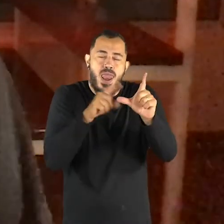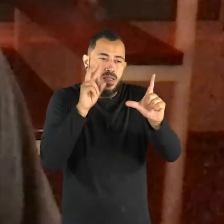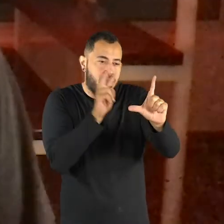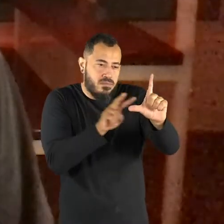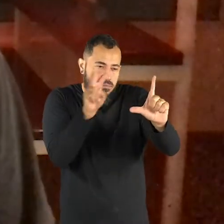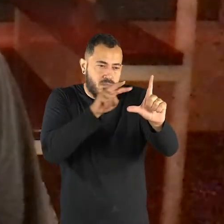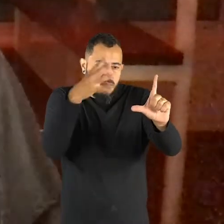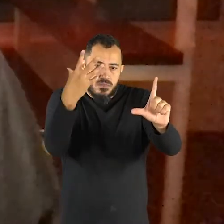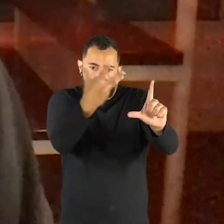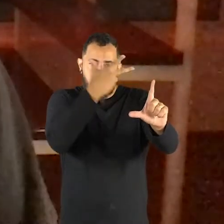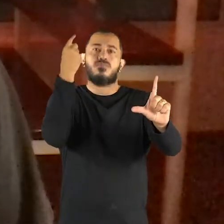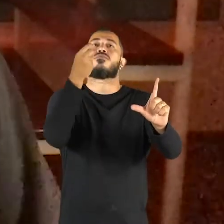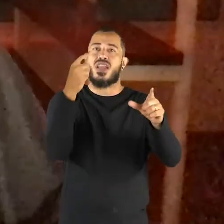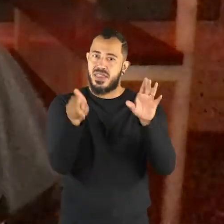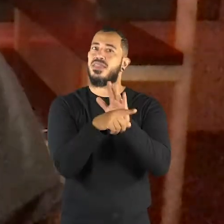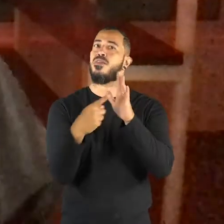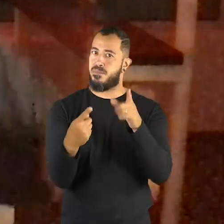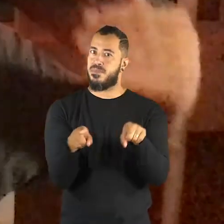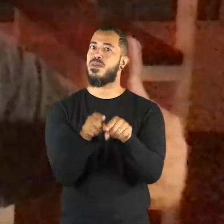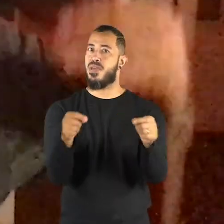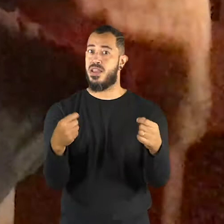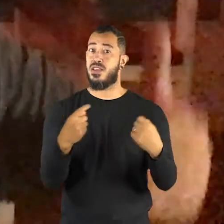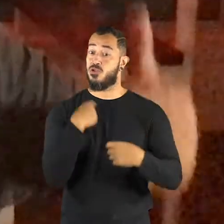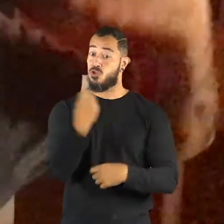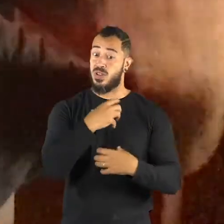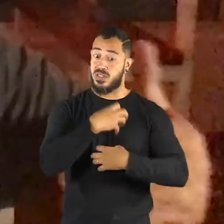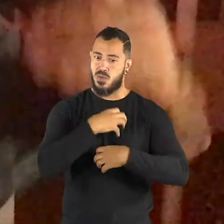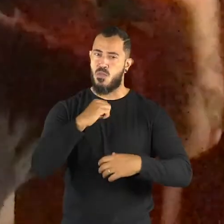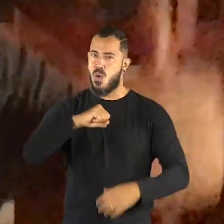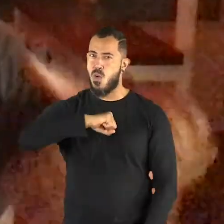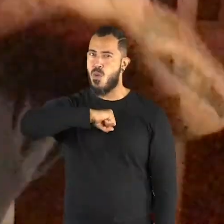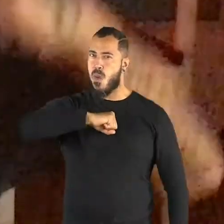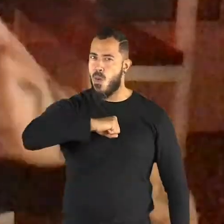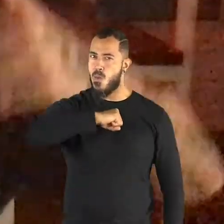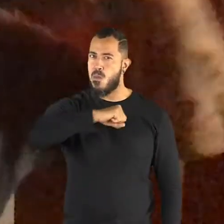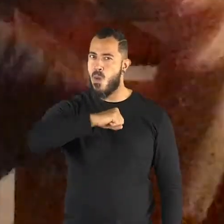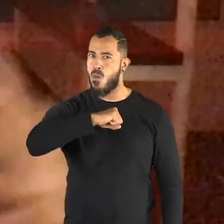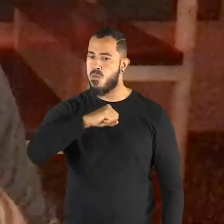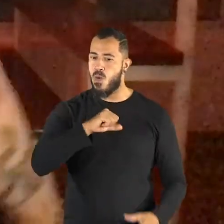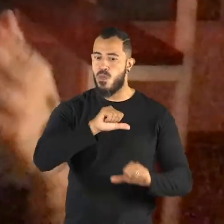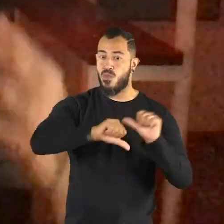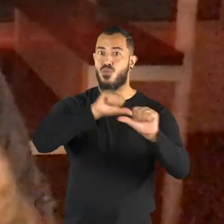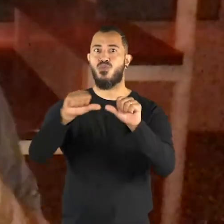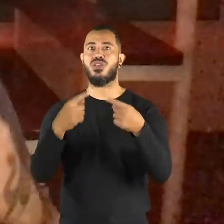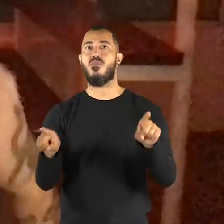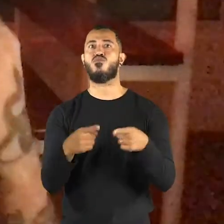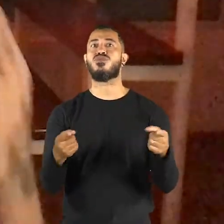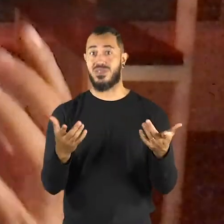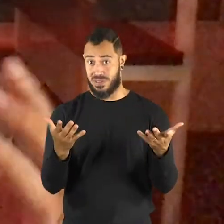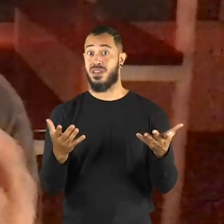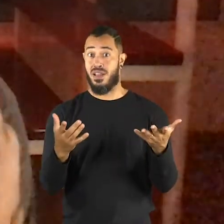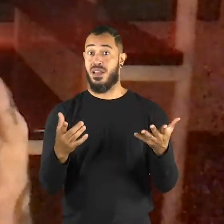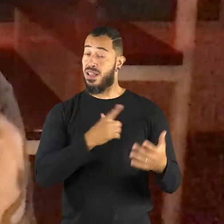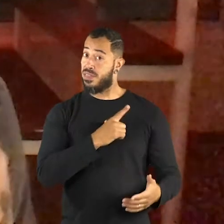tem compassos, a gente sempre tem um tum, tum, tum, tum, e vira a música. Então a gente sempre tem